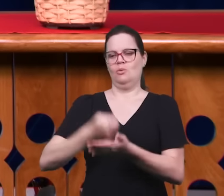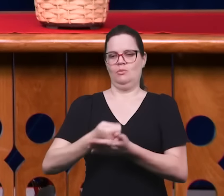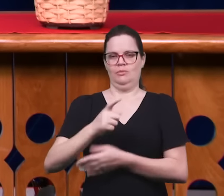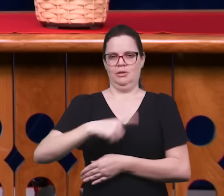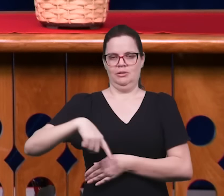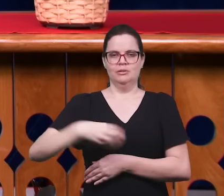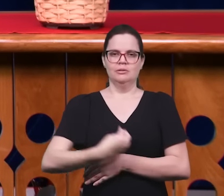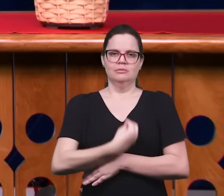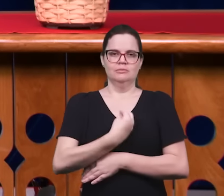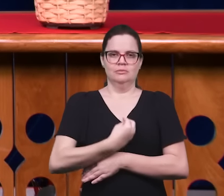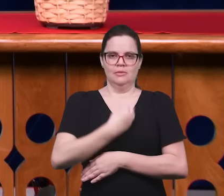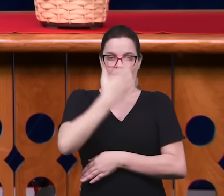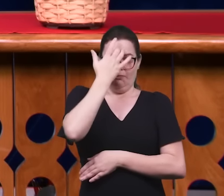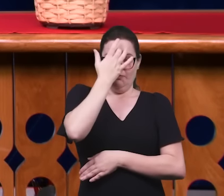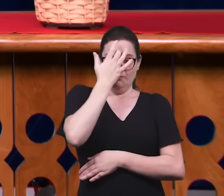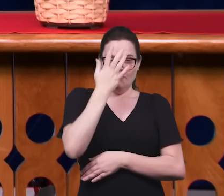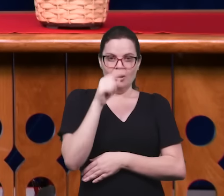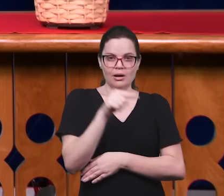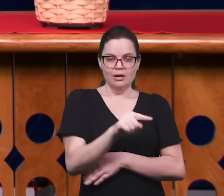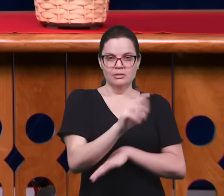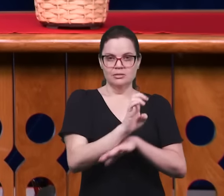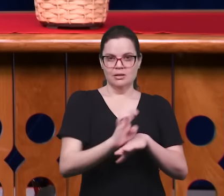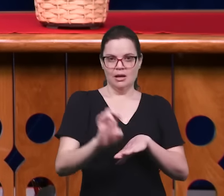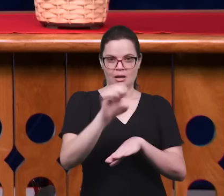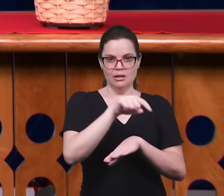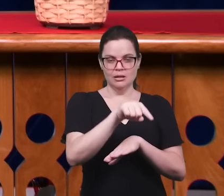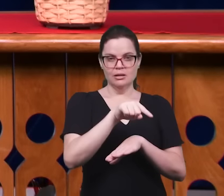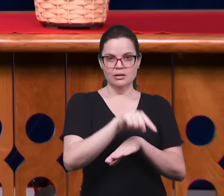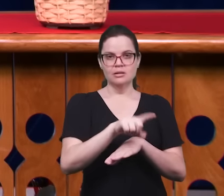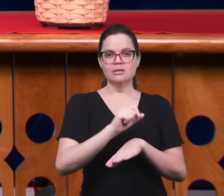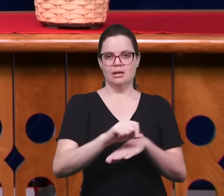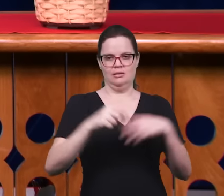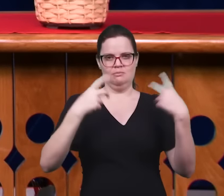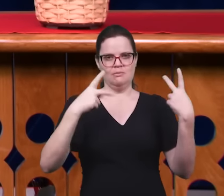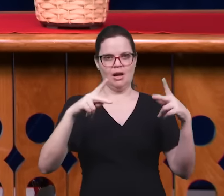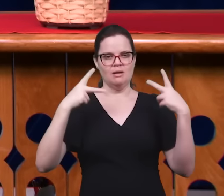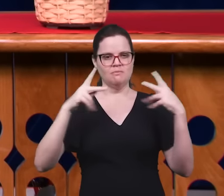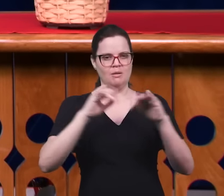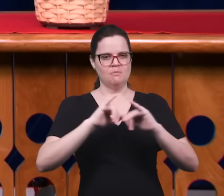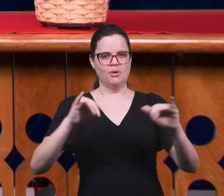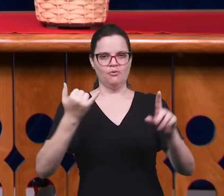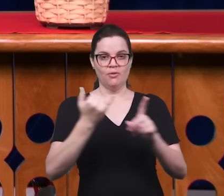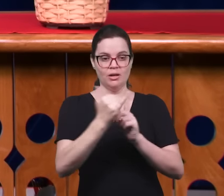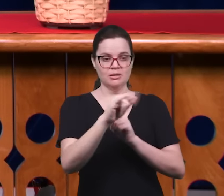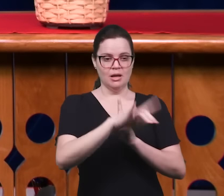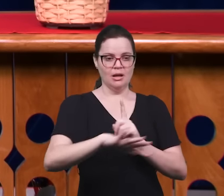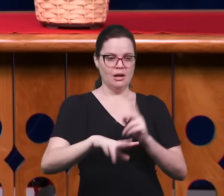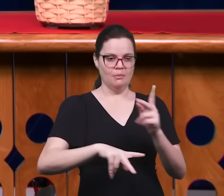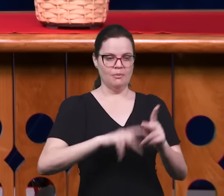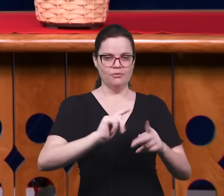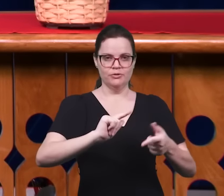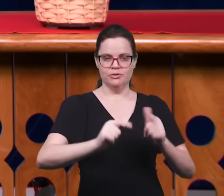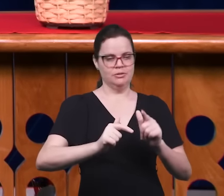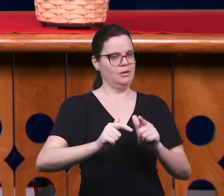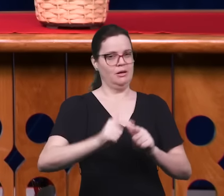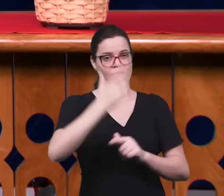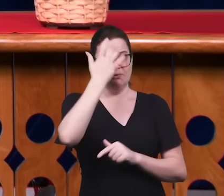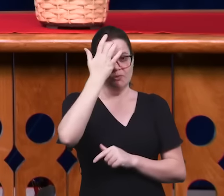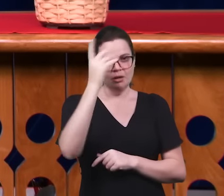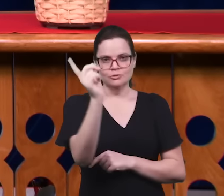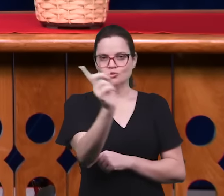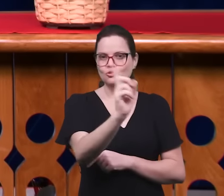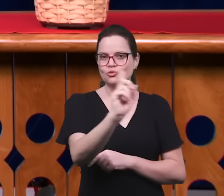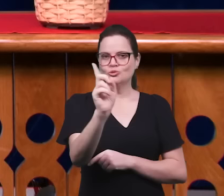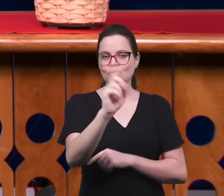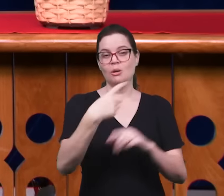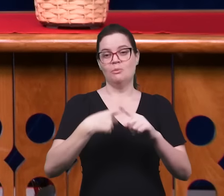vidas. Não foi fácil para Elias levar aquela palavra. Muitas vezes nos nossos dias não é fácil anunciar, porque